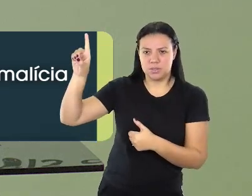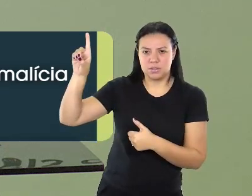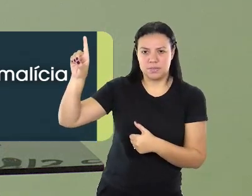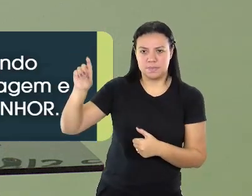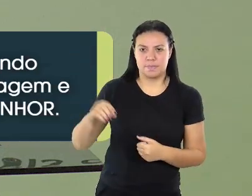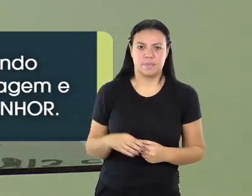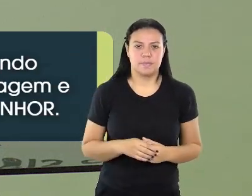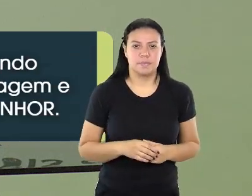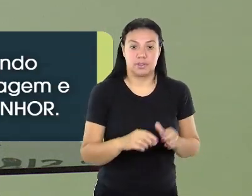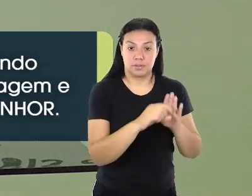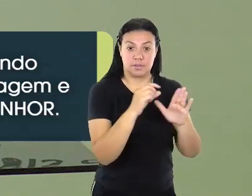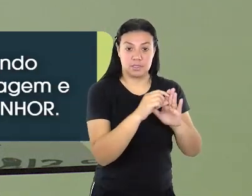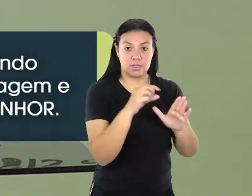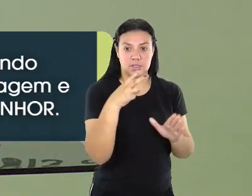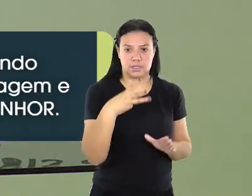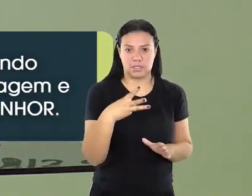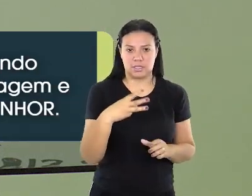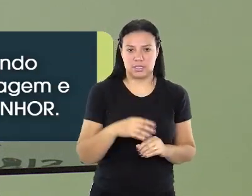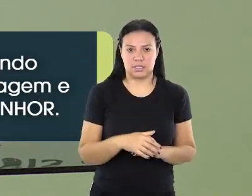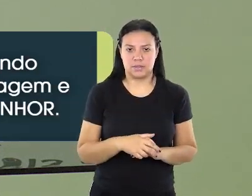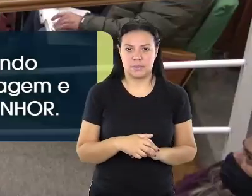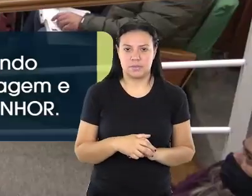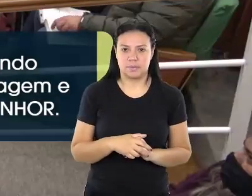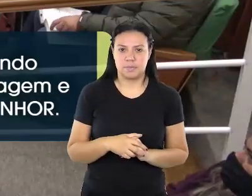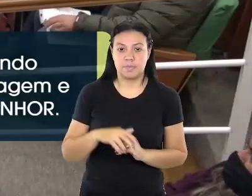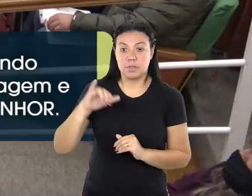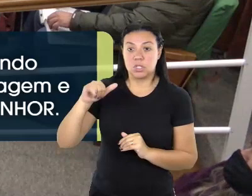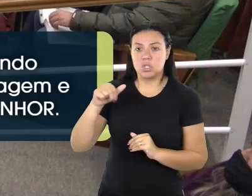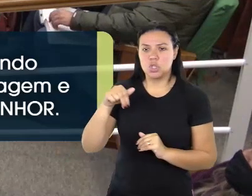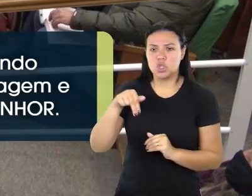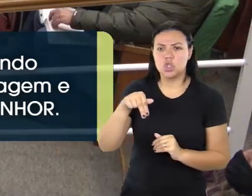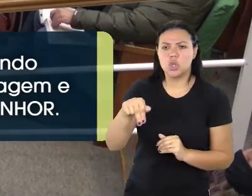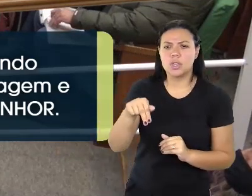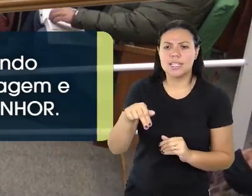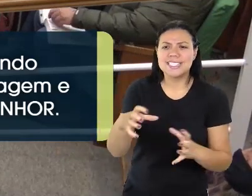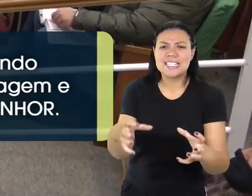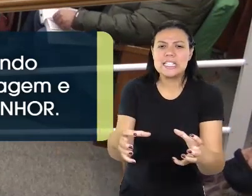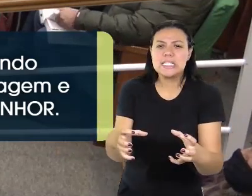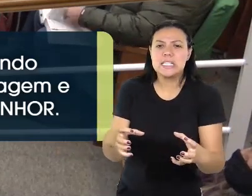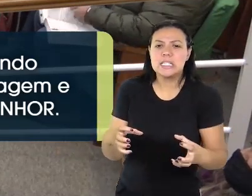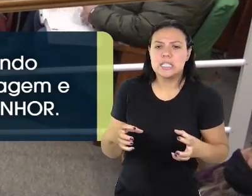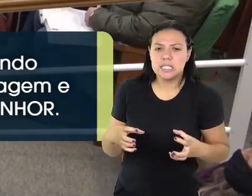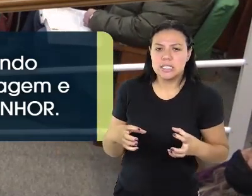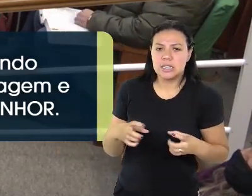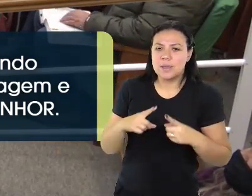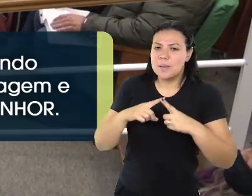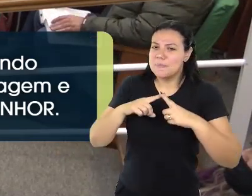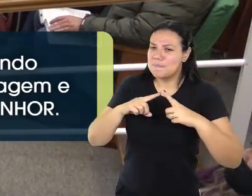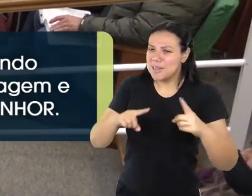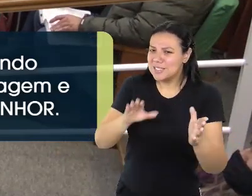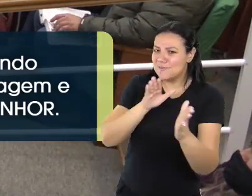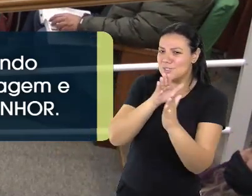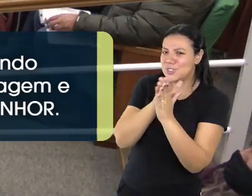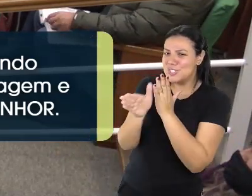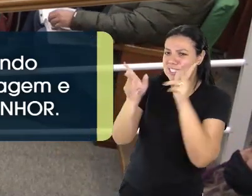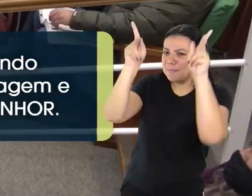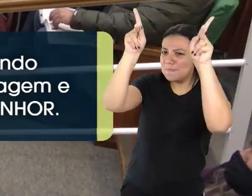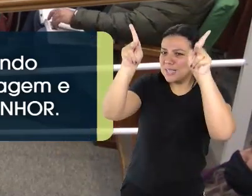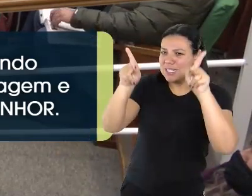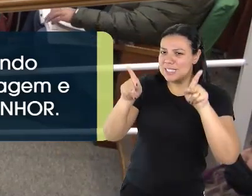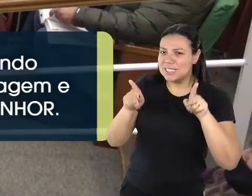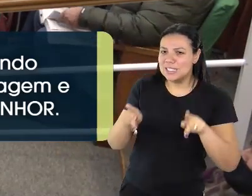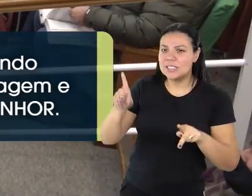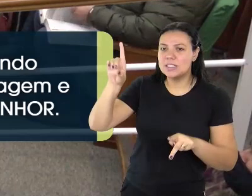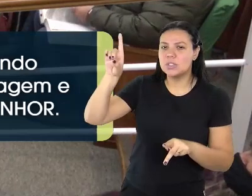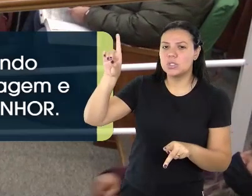Versículo 3, vamos ler juntos? Jonas se dispôs, mas para fugir da presença do